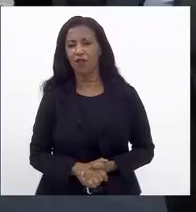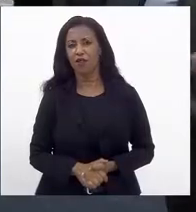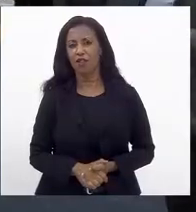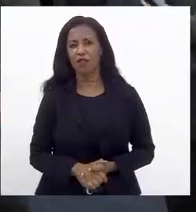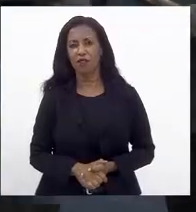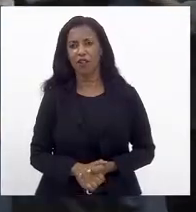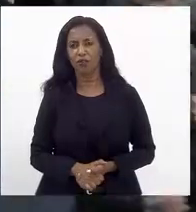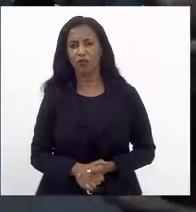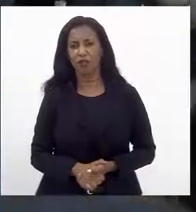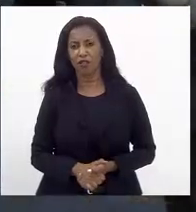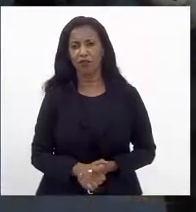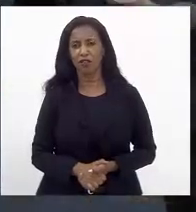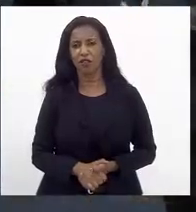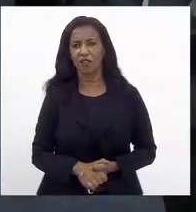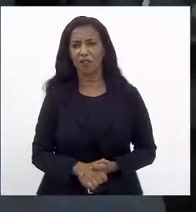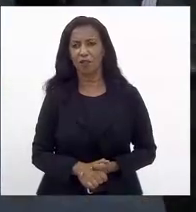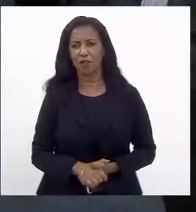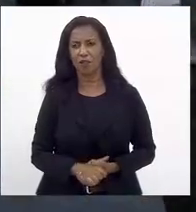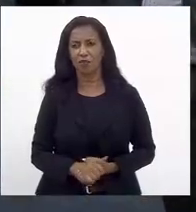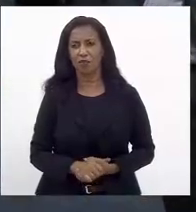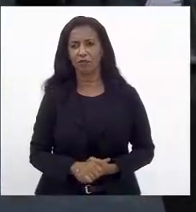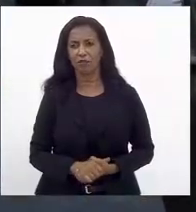em breve